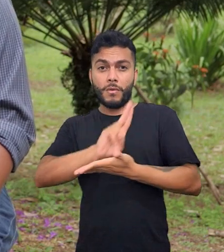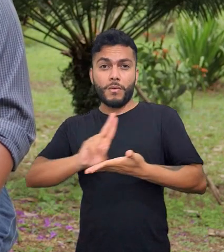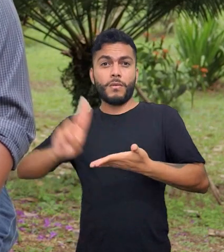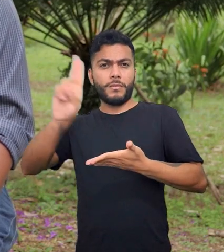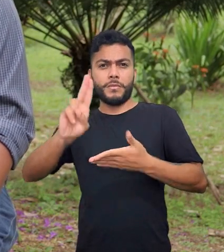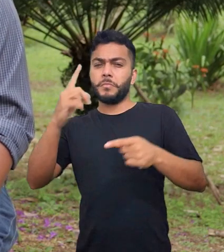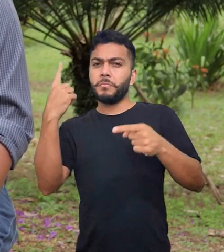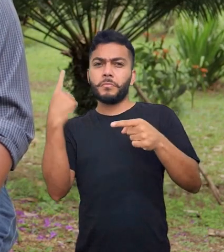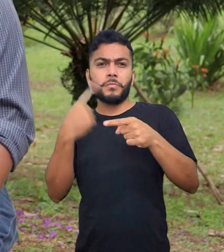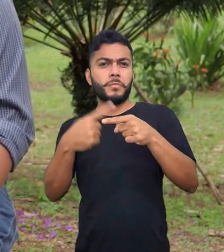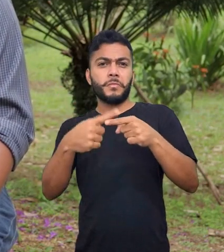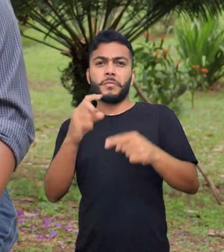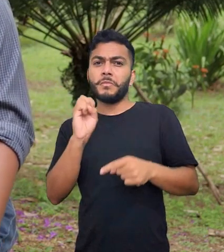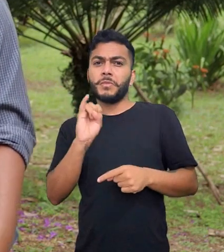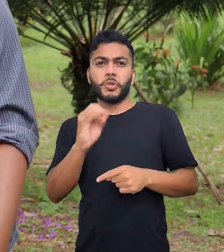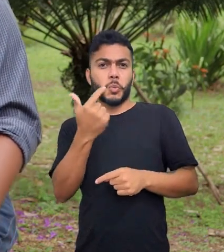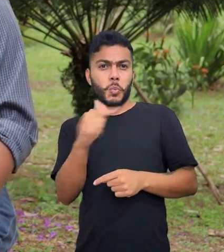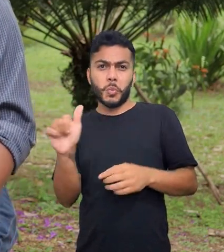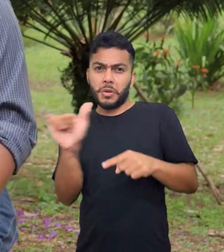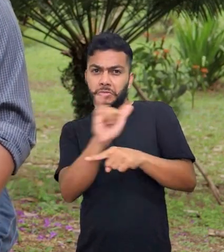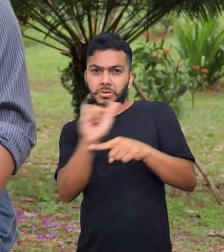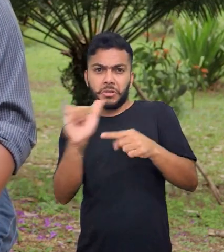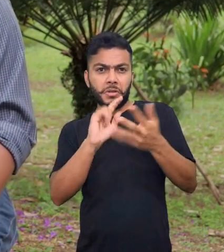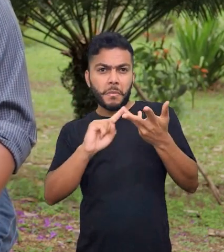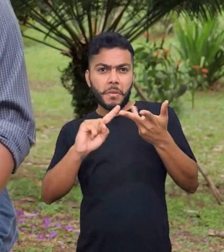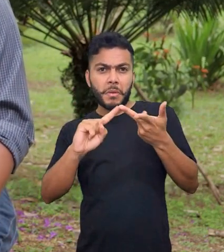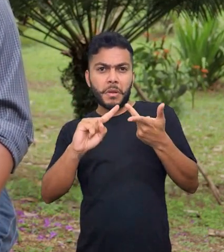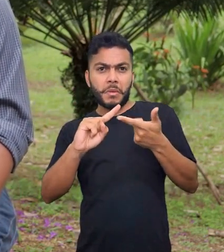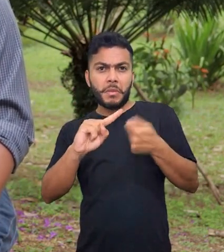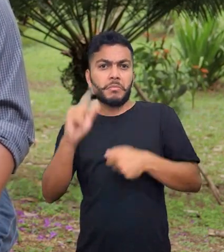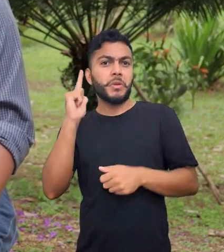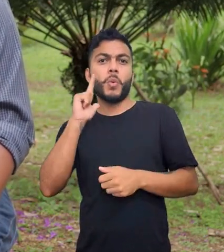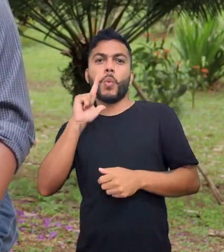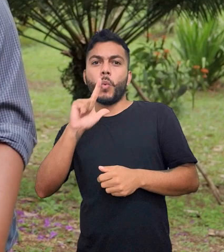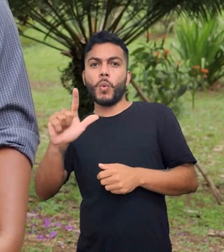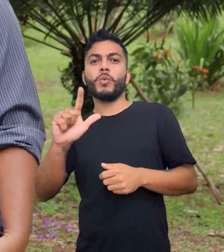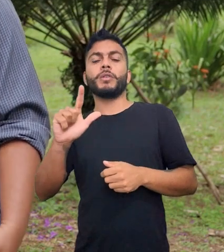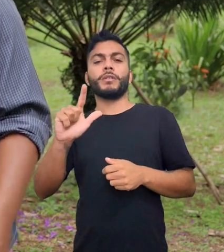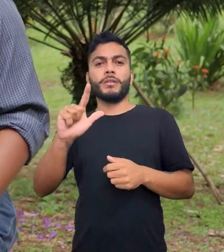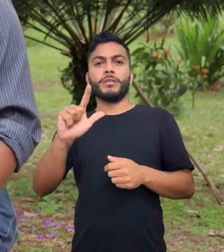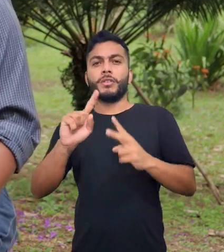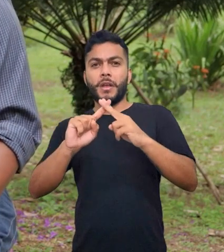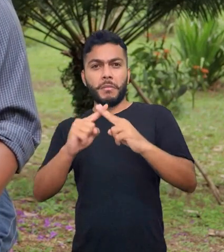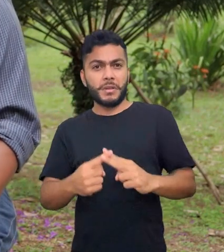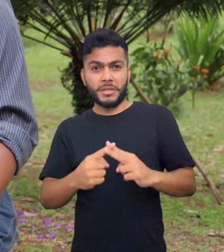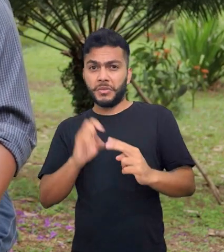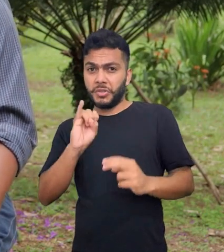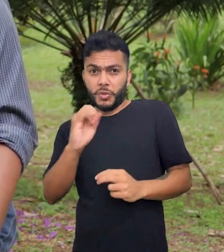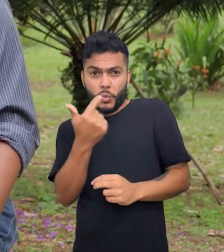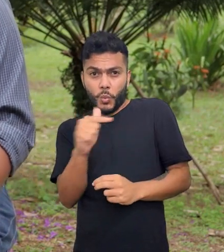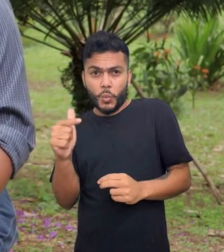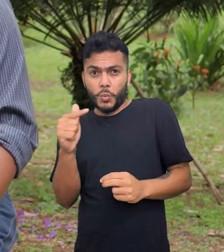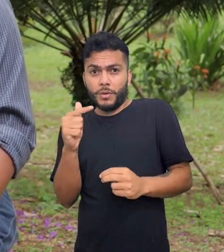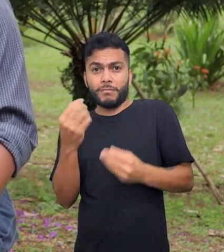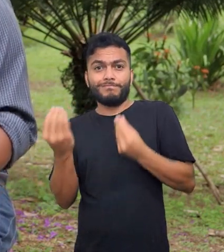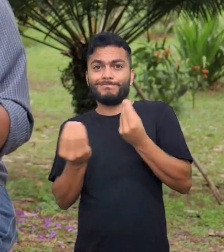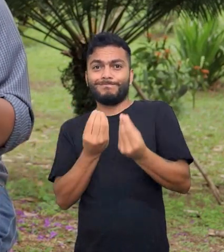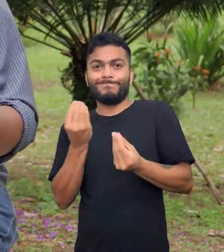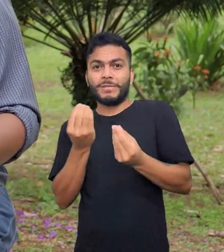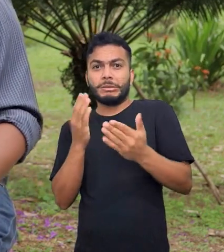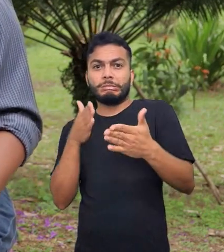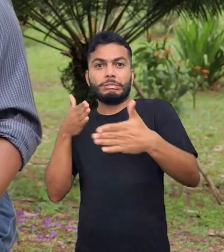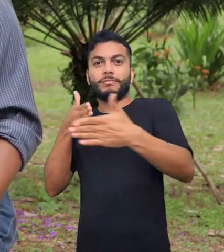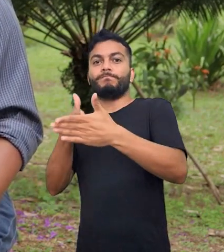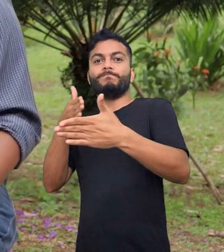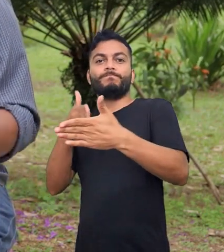e conquistas de reparação, a gente amplia as dificuldades do nosso povo acessar o ensino superior público,